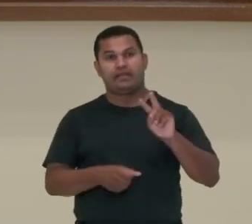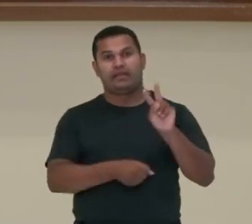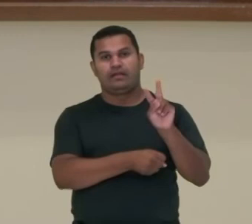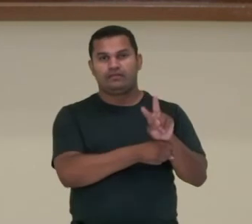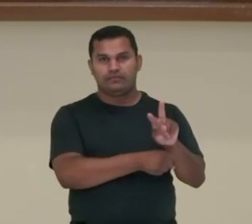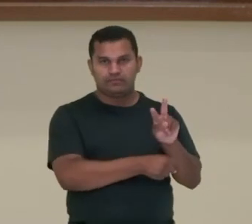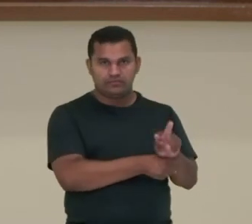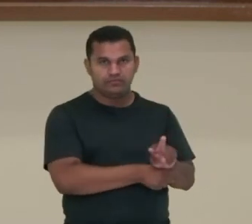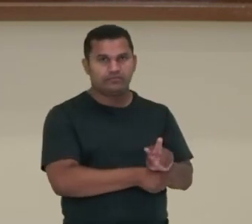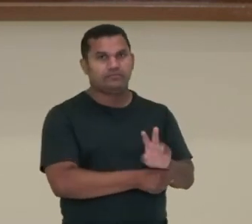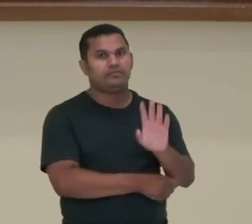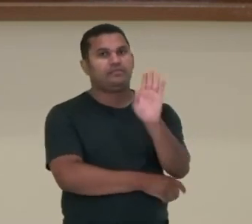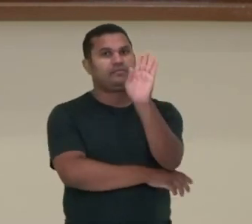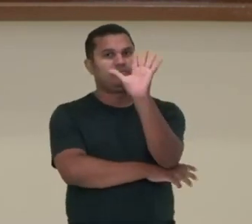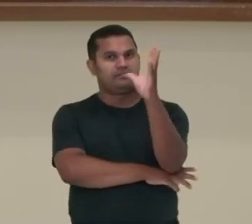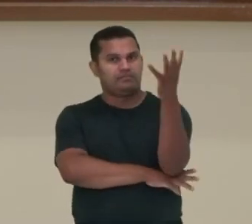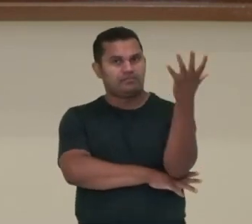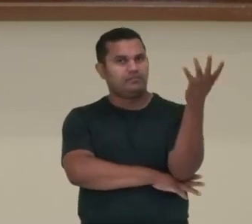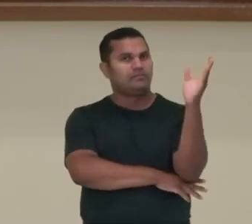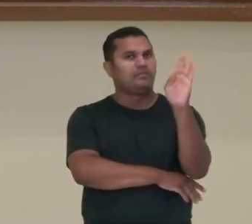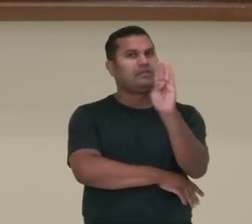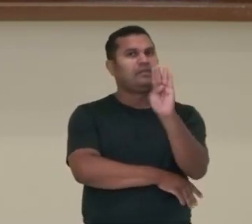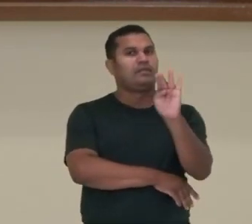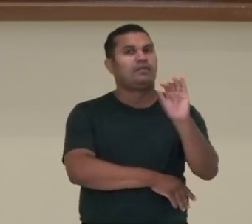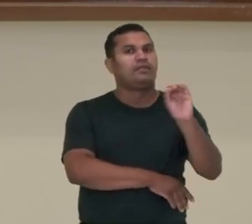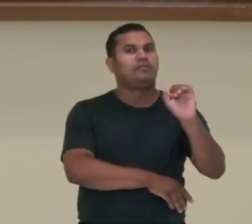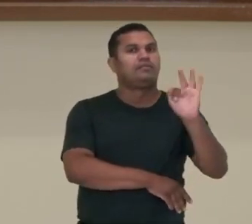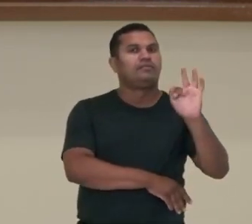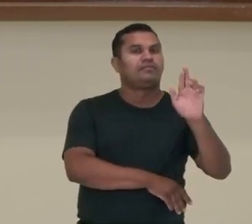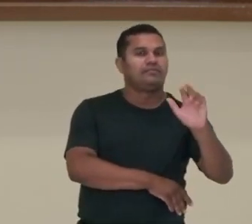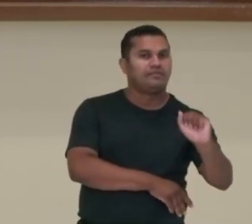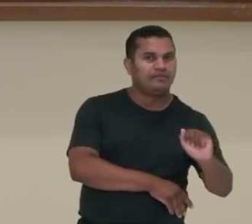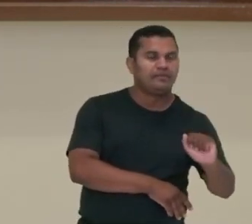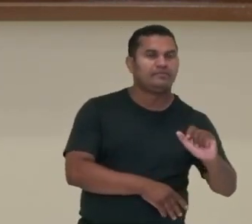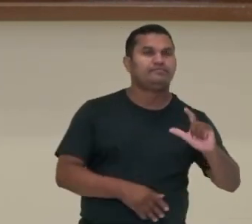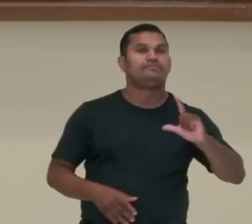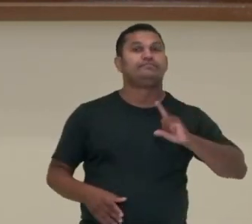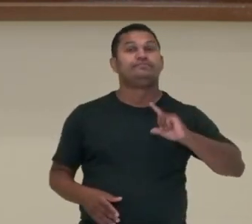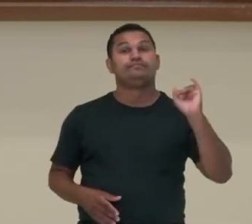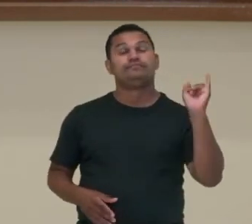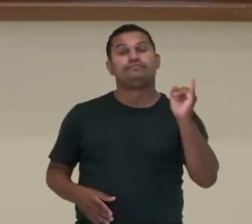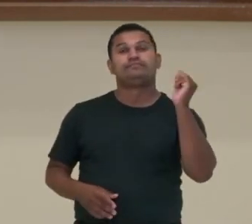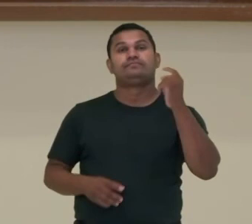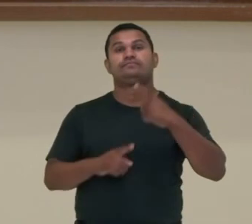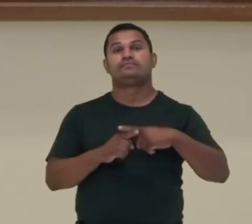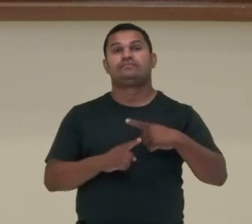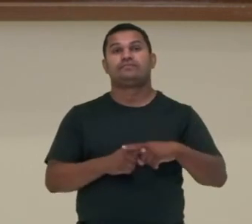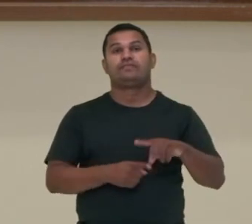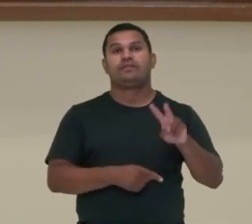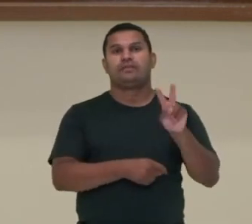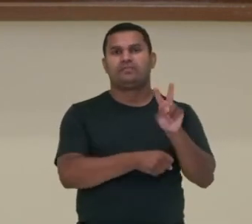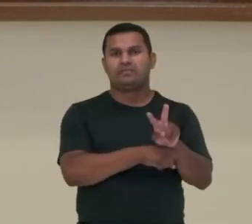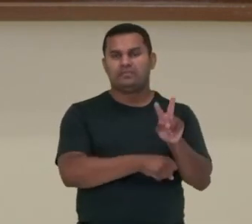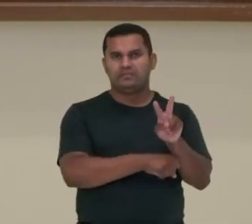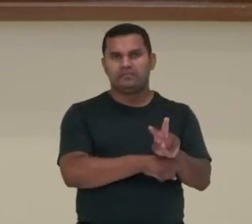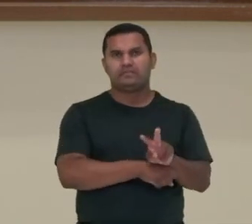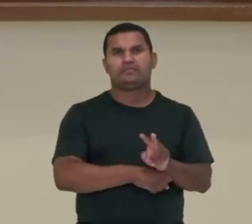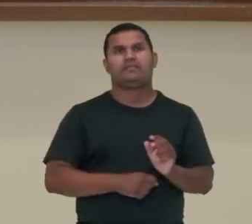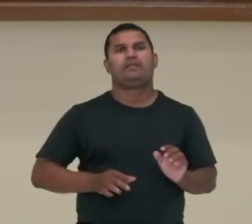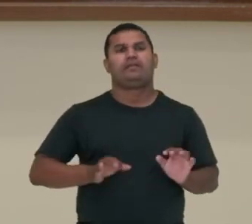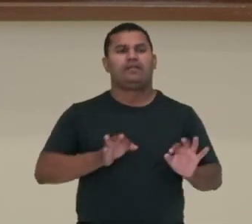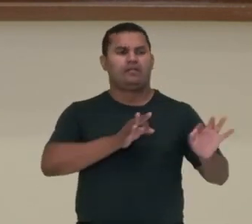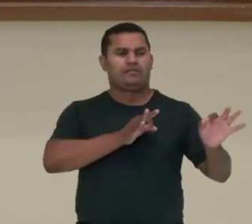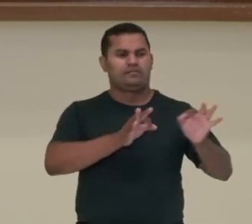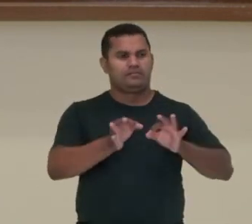a importância, o porquê da criação dessas reservas, nessa ideia de manter um